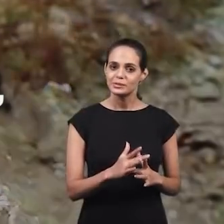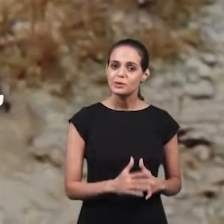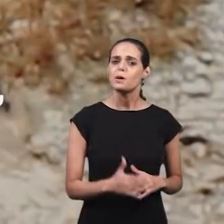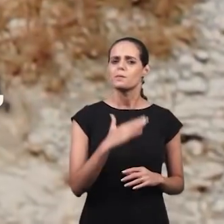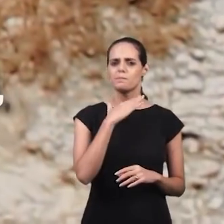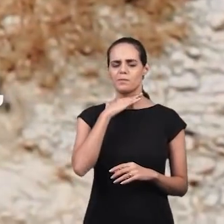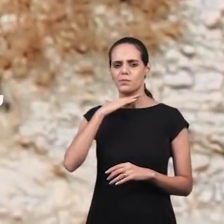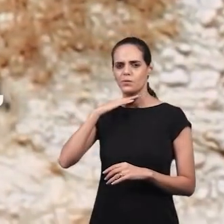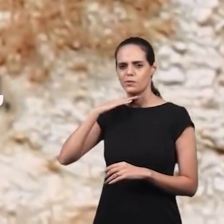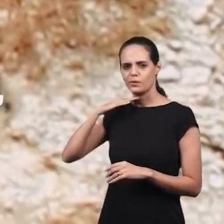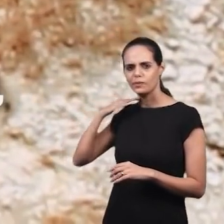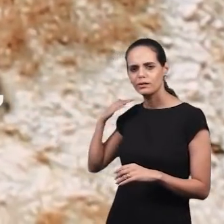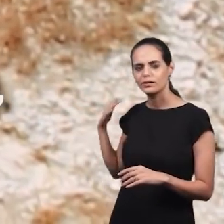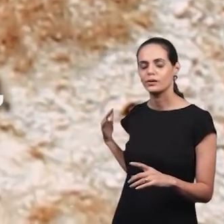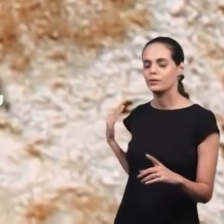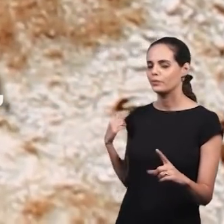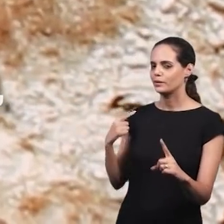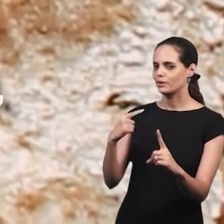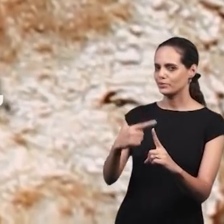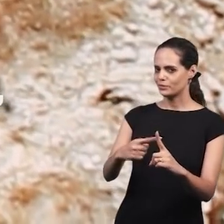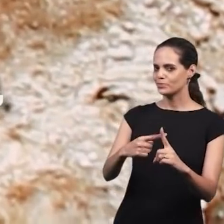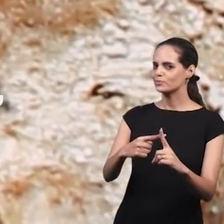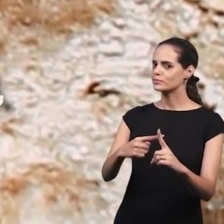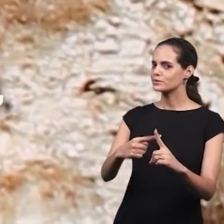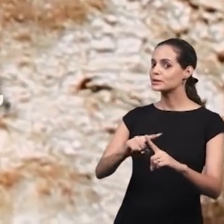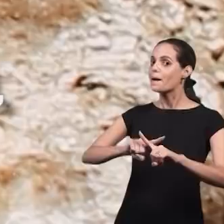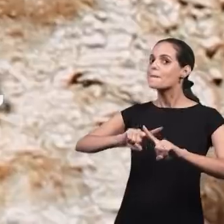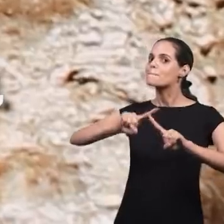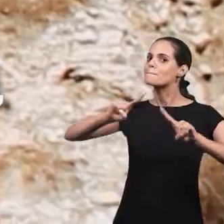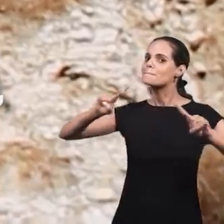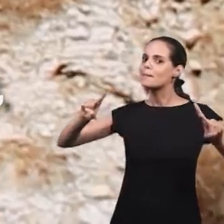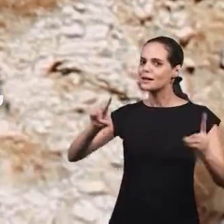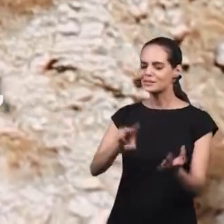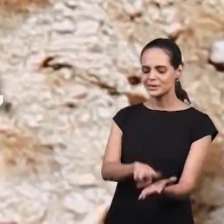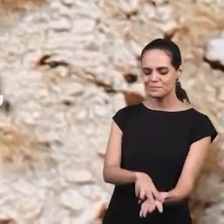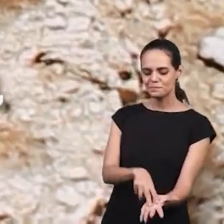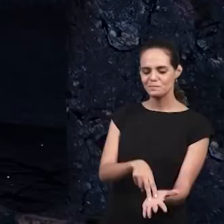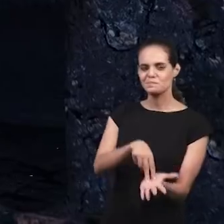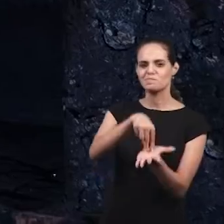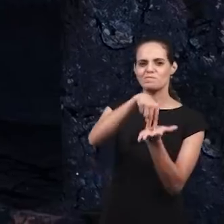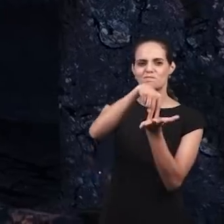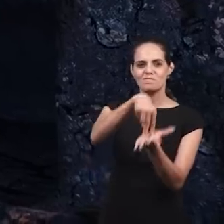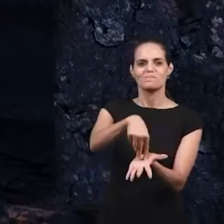Jesus, que foi morto ali na cruz,